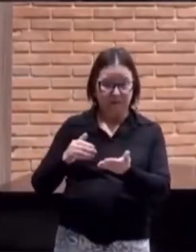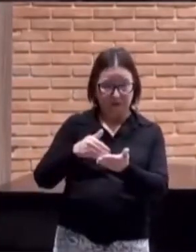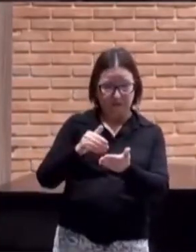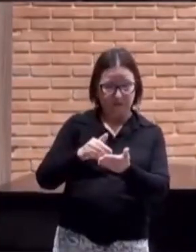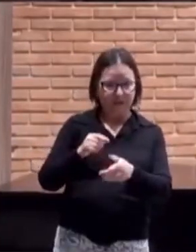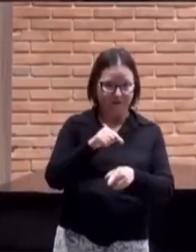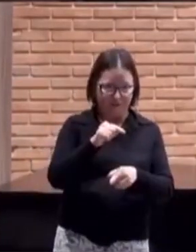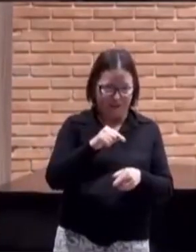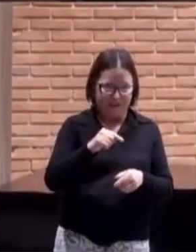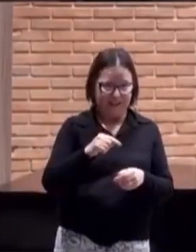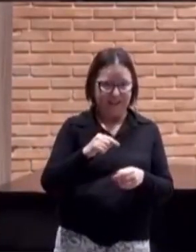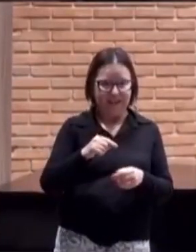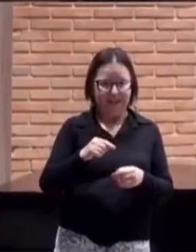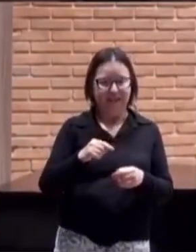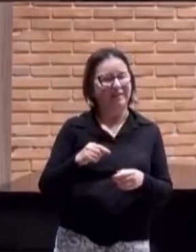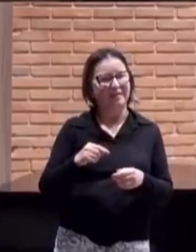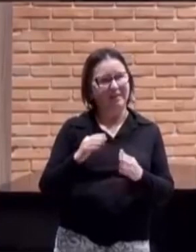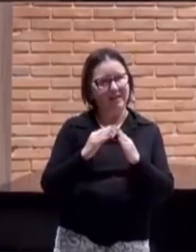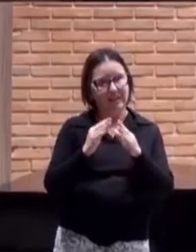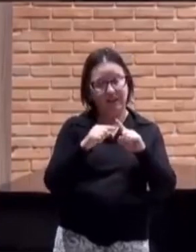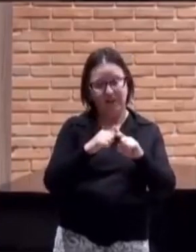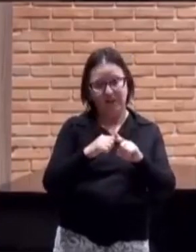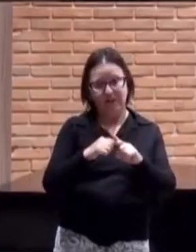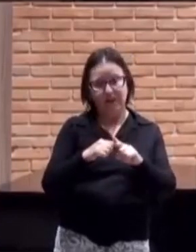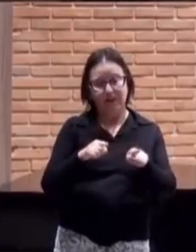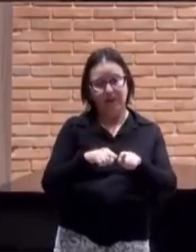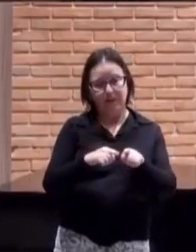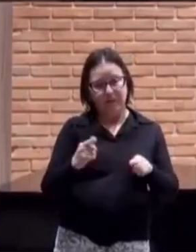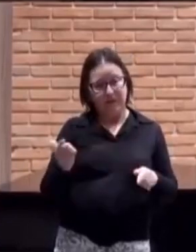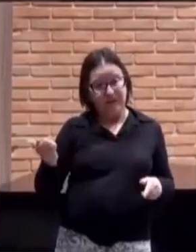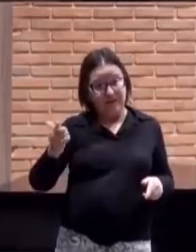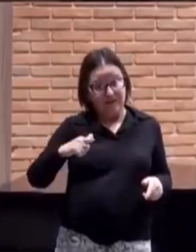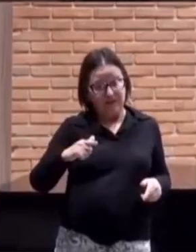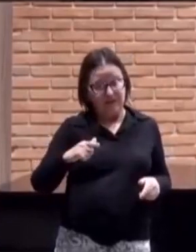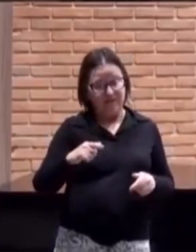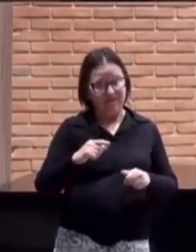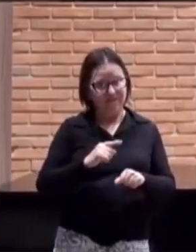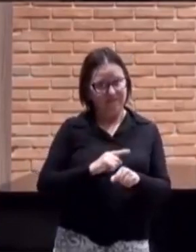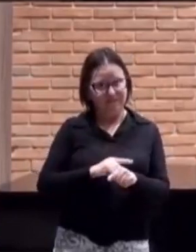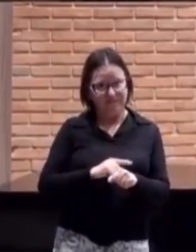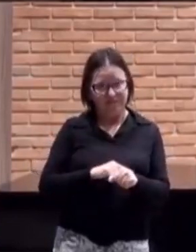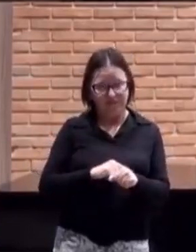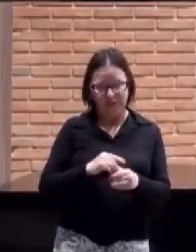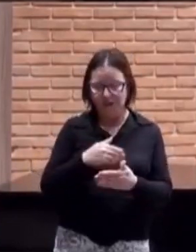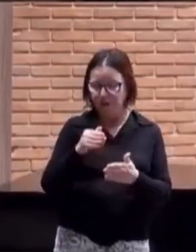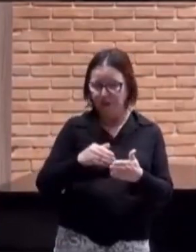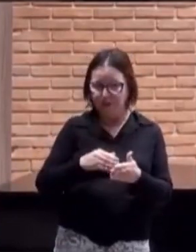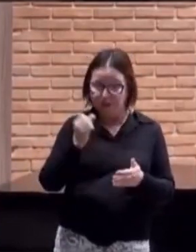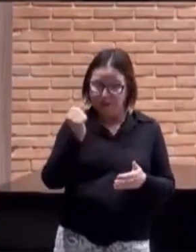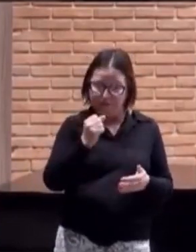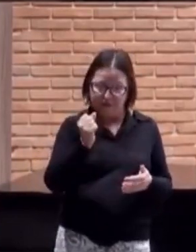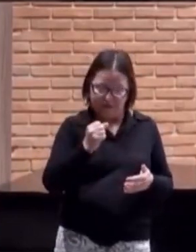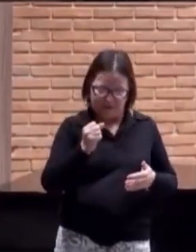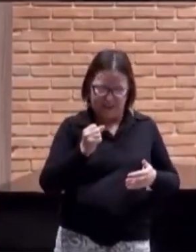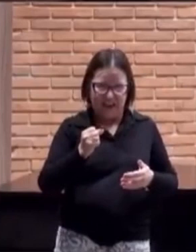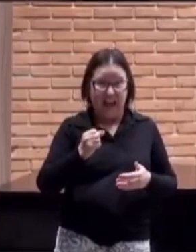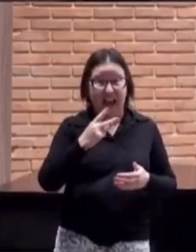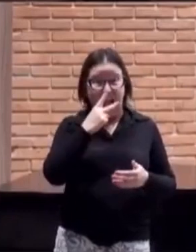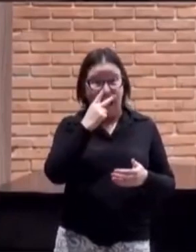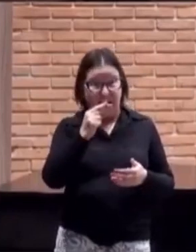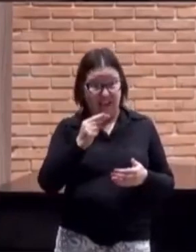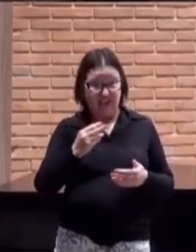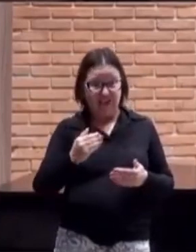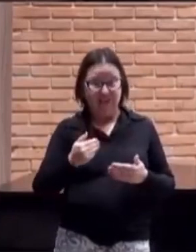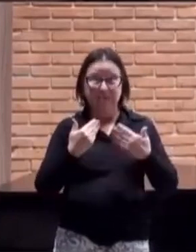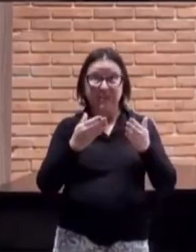vem a hora em que todo o que vos matar julgará com isto tributar culto a Deus. Isto farão